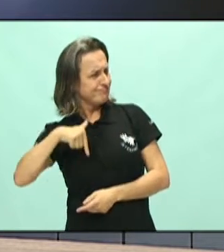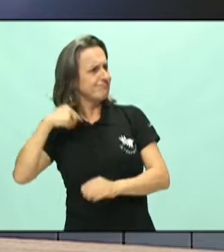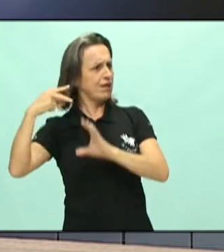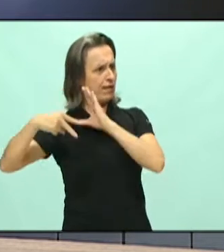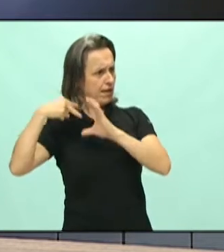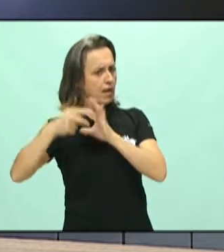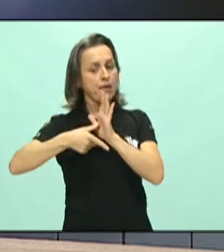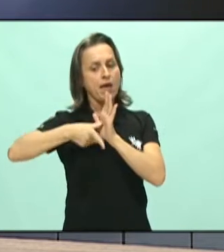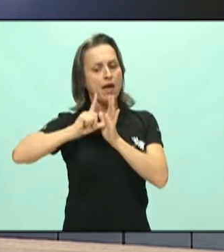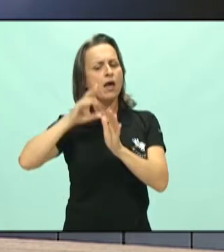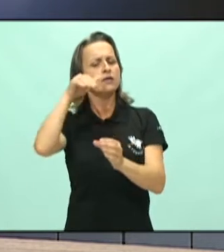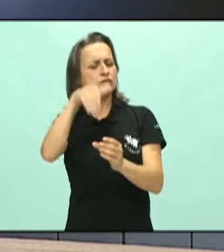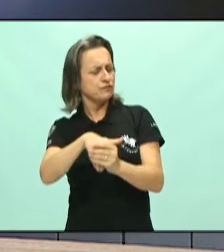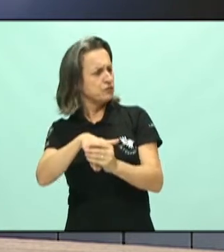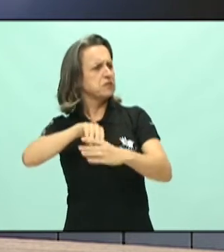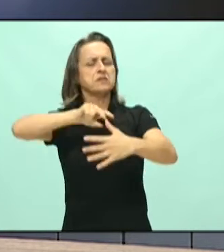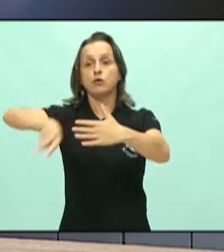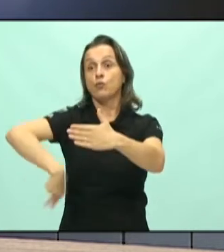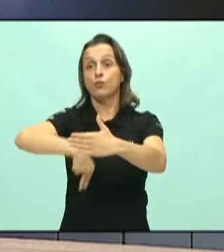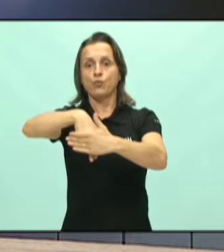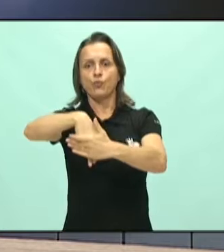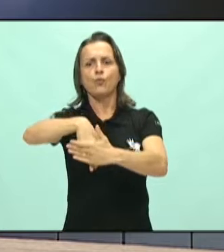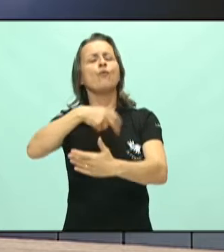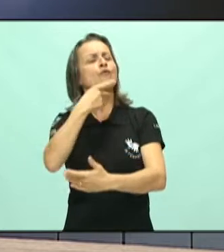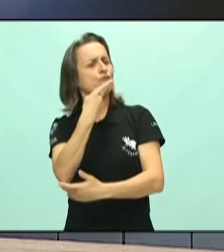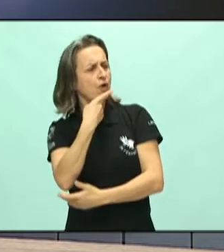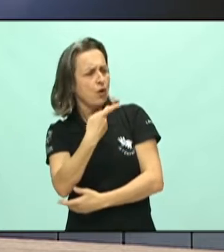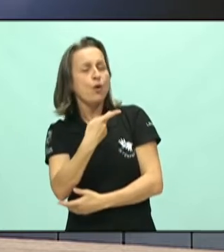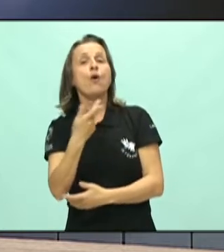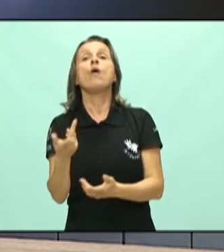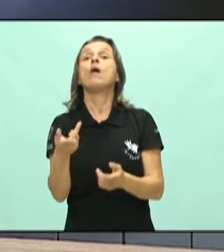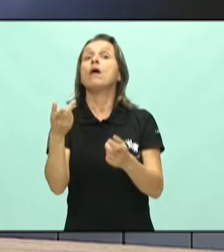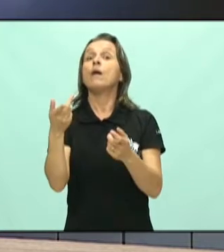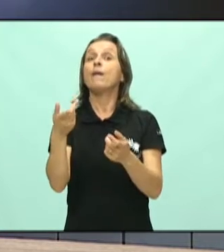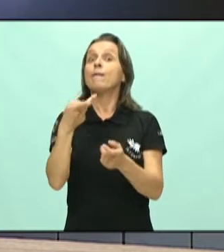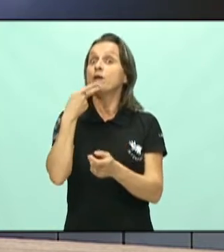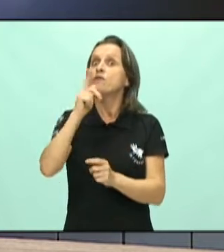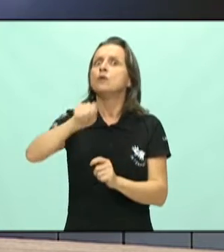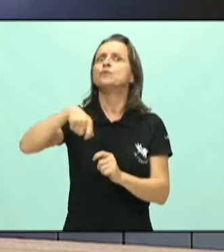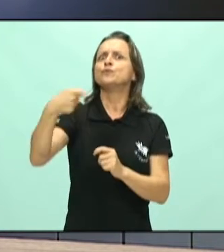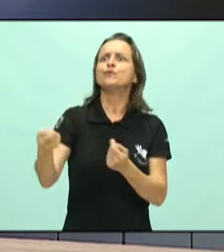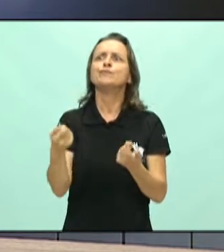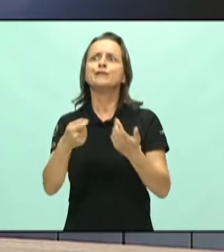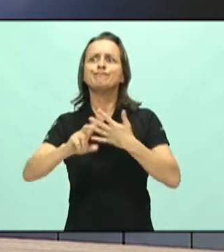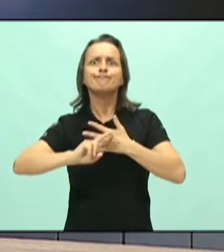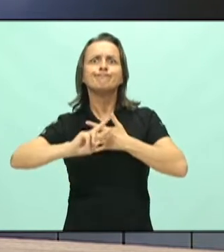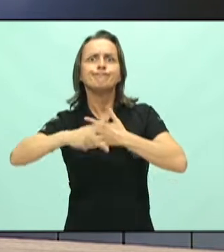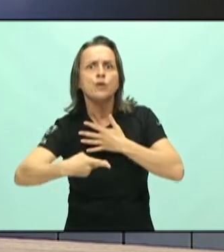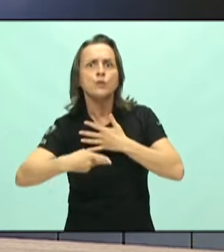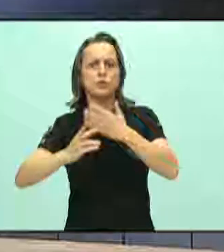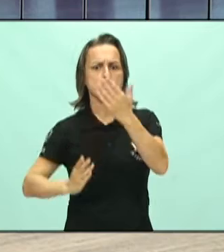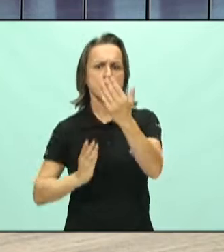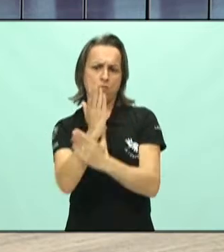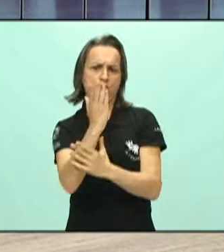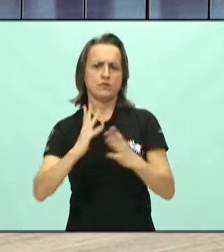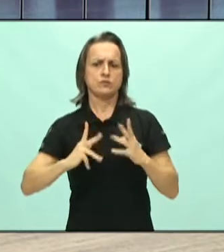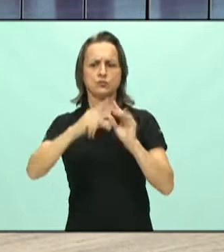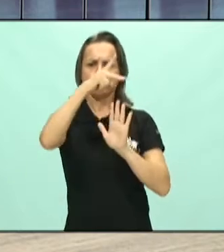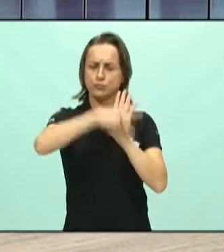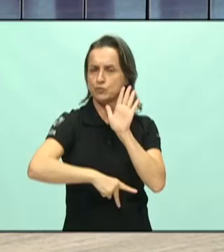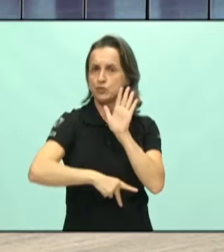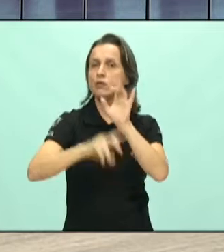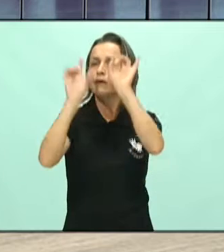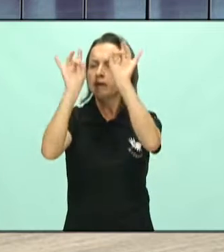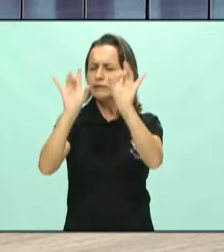votação, fez o uso da tribuna para alertar sobre as consequências da aprovação desses projetos, em especial